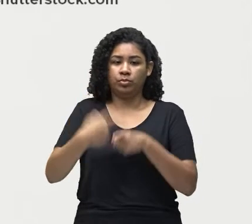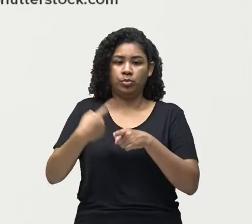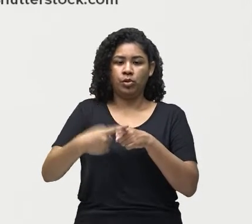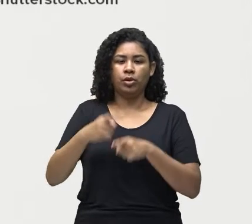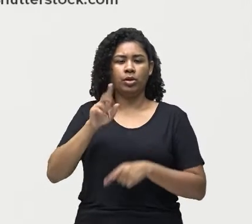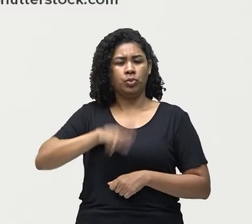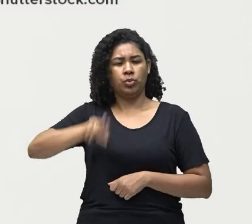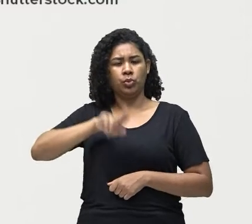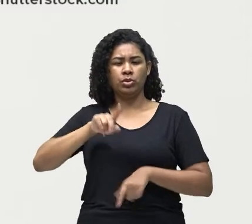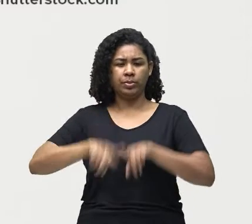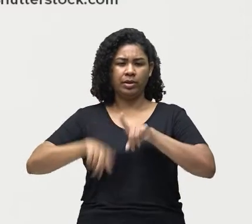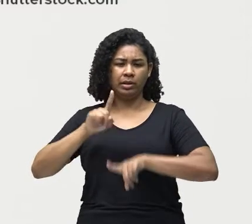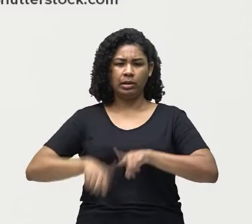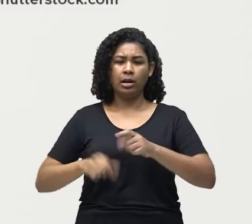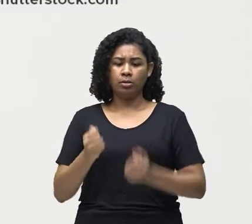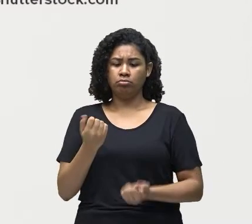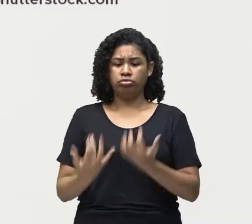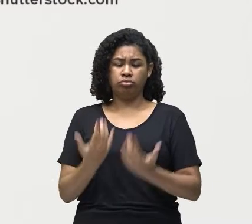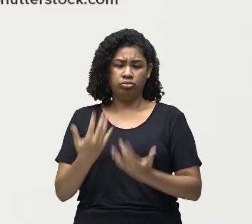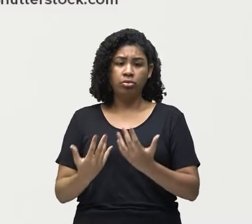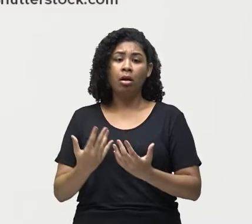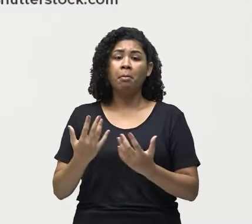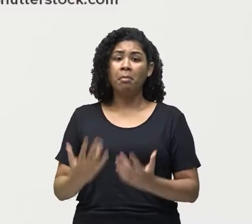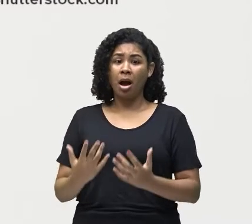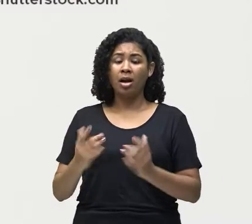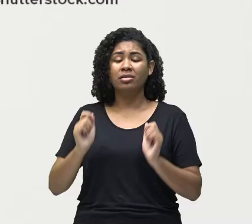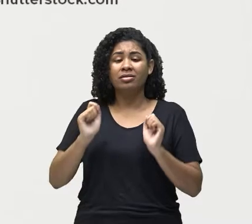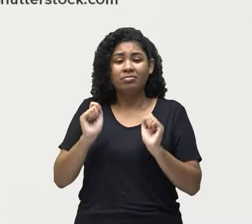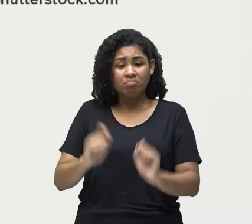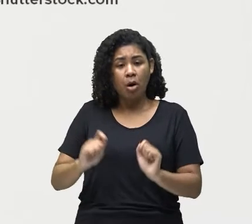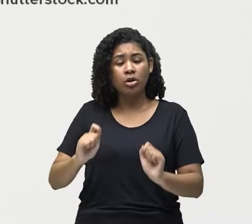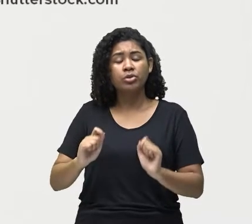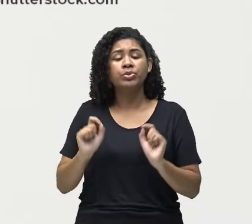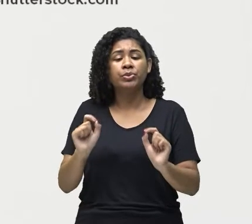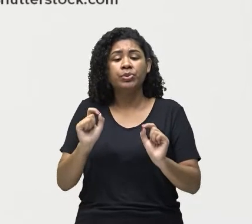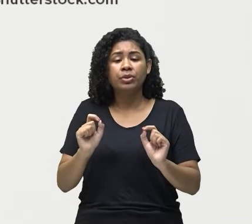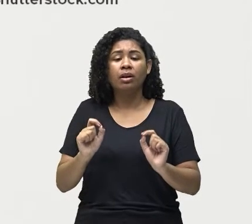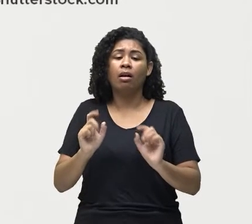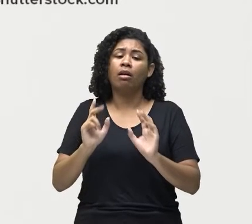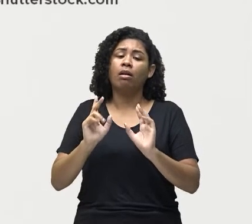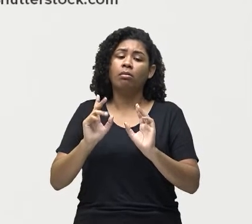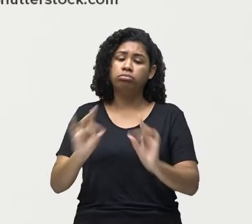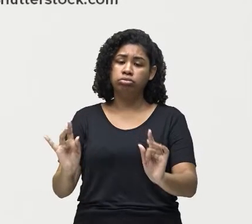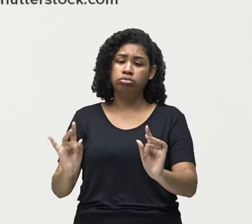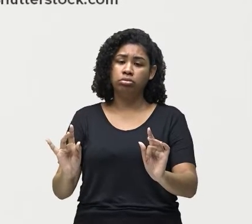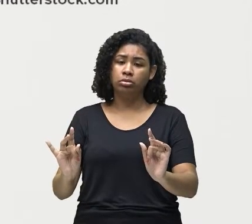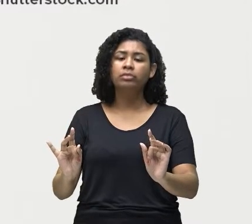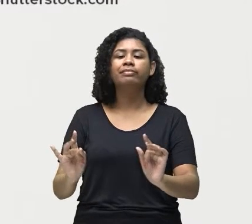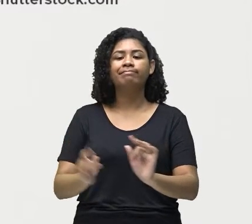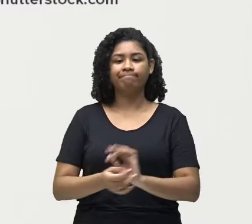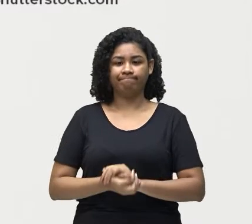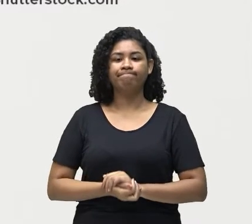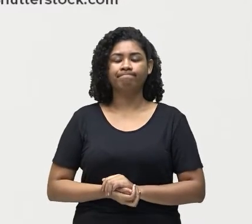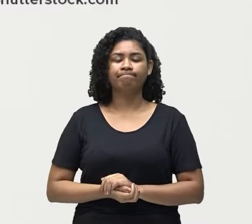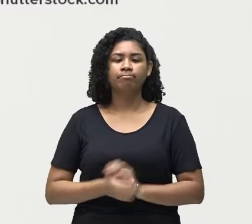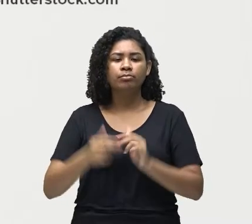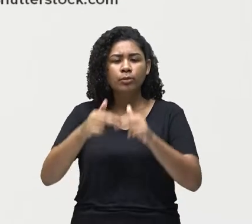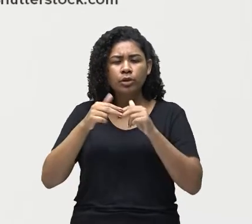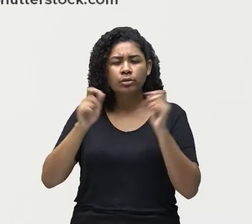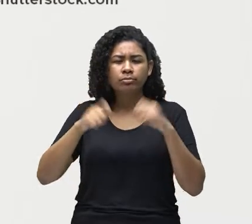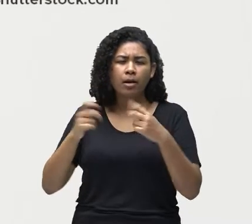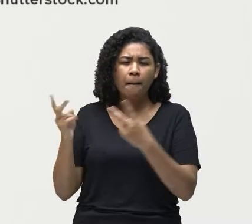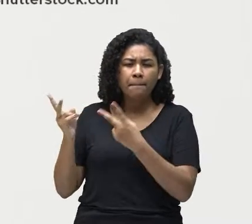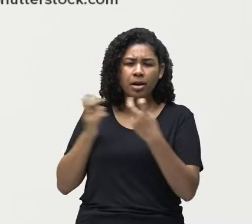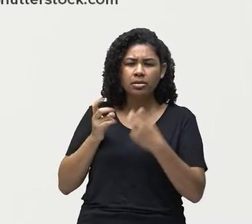seu processo, eles são finitos, ou seja, eles podem acabar, Então, a gente